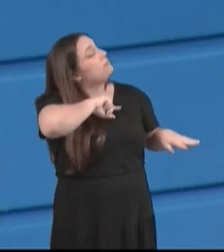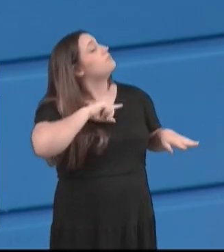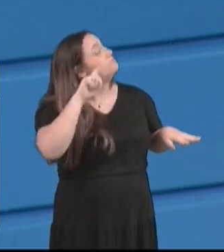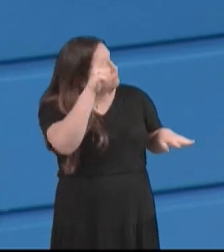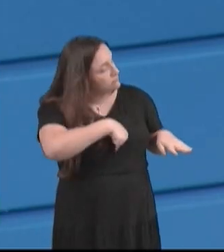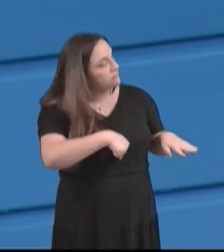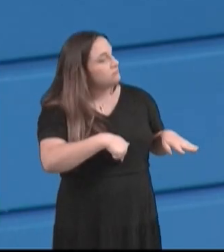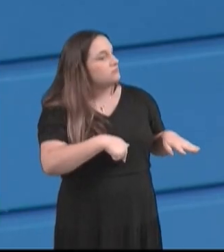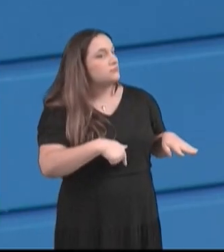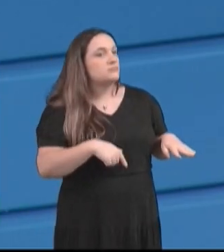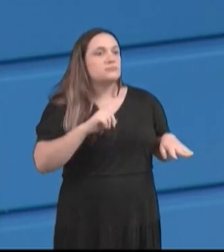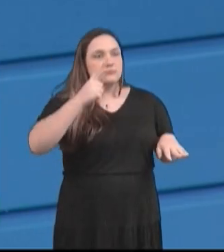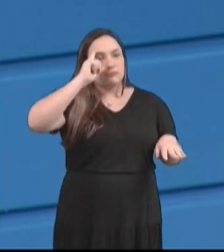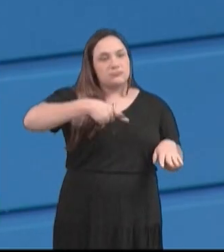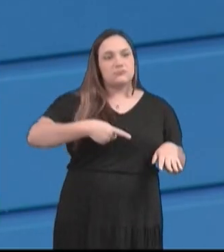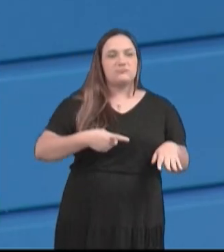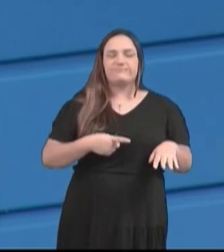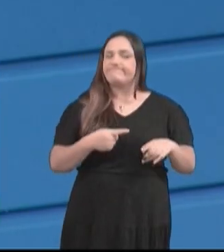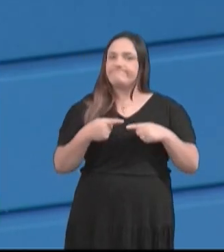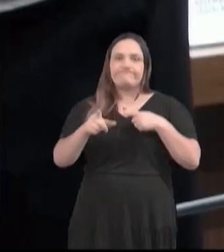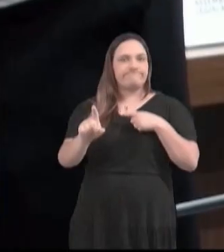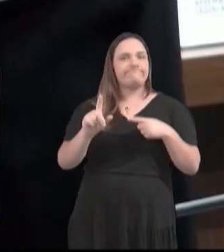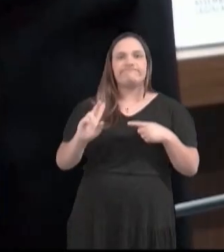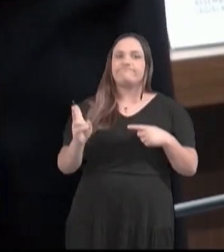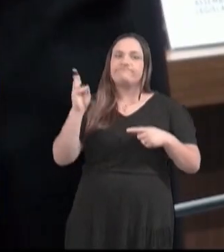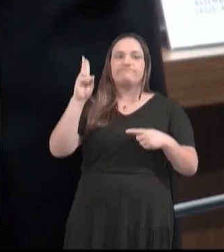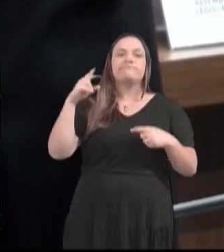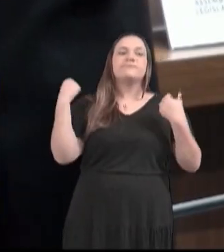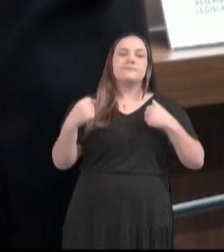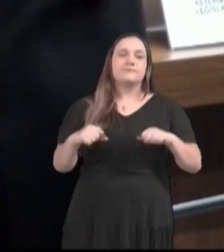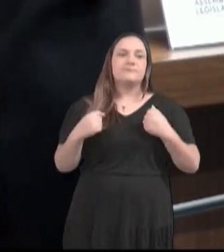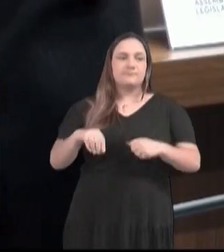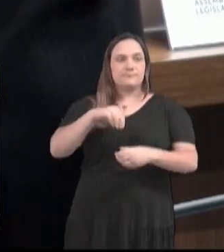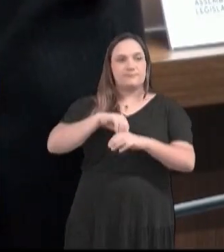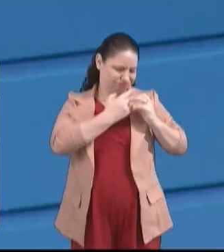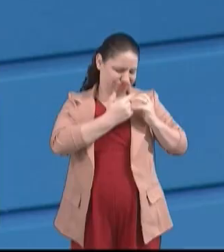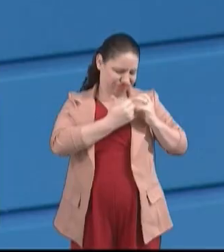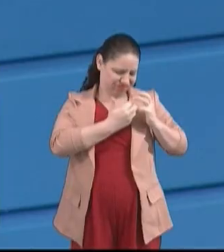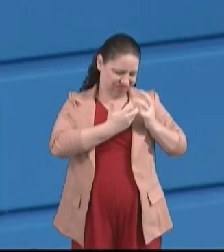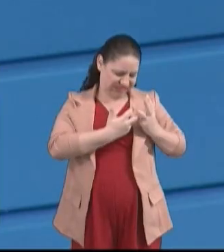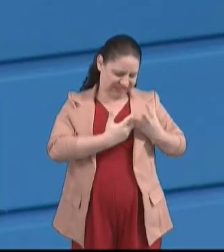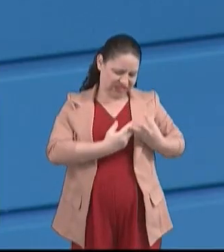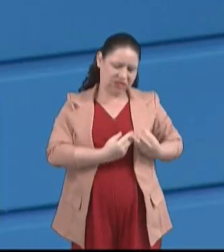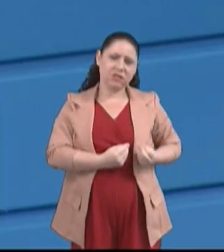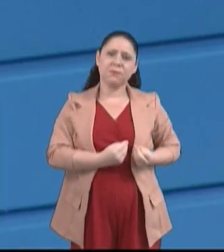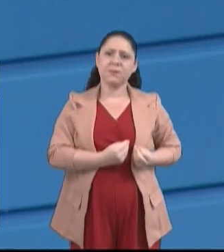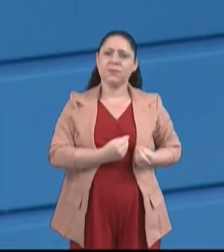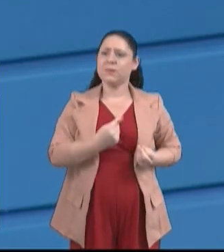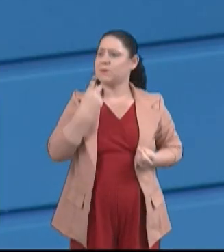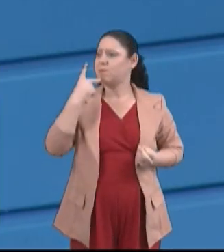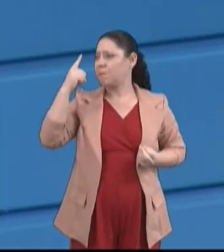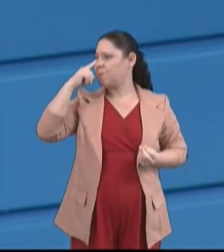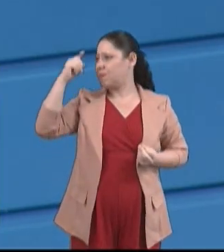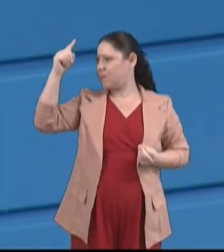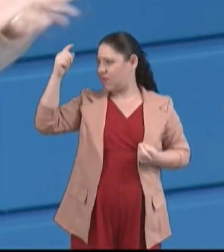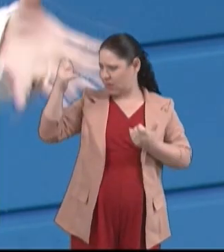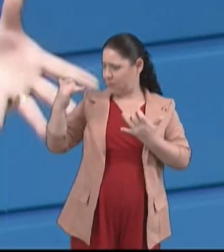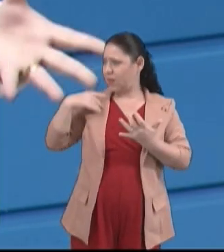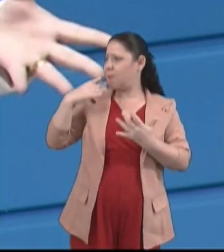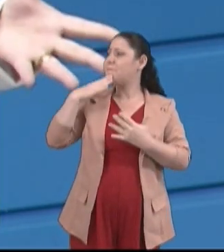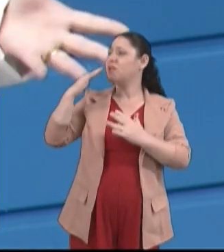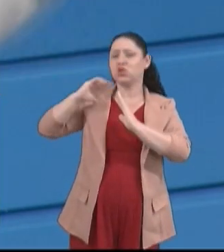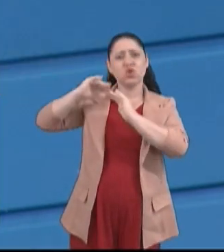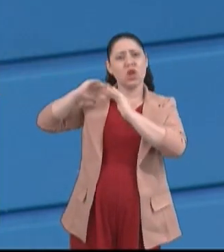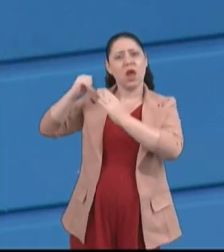cruel, degradante e incompatível com os valores que devem reger o ambiente escolar. O relato dessa mãe é de uma mulher que está pedindo